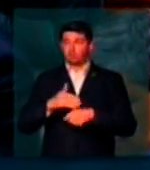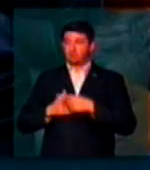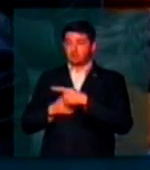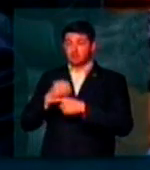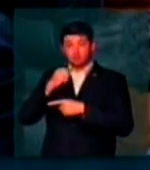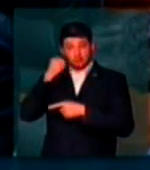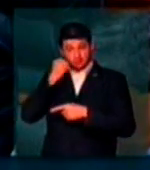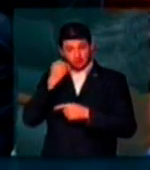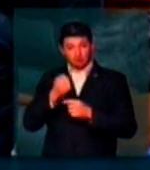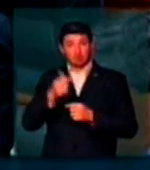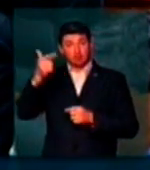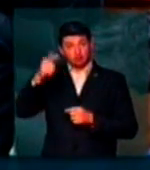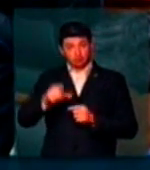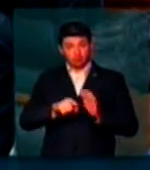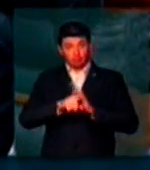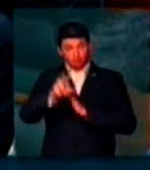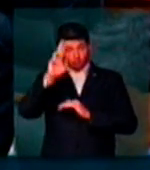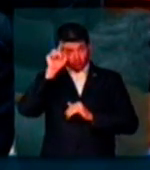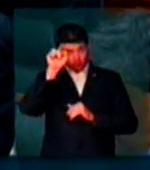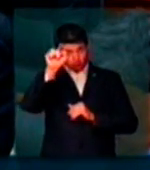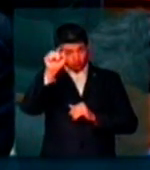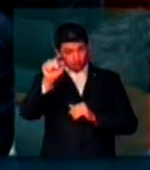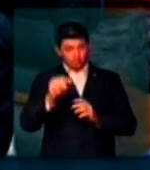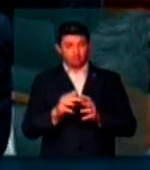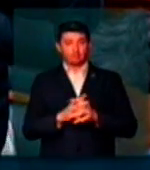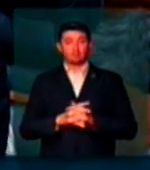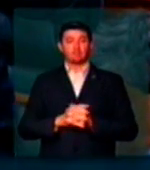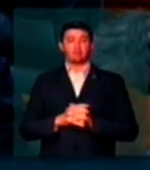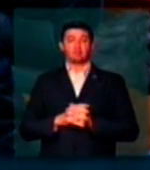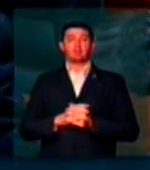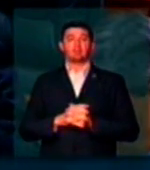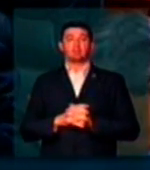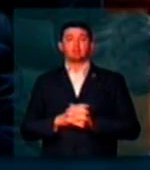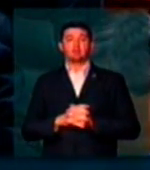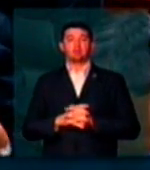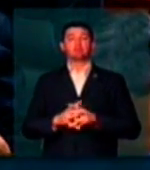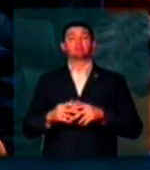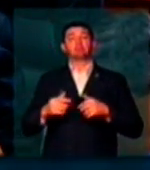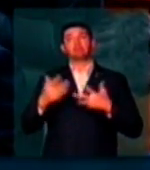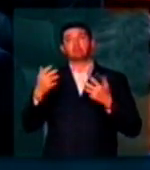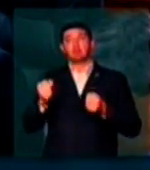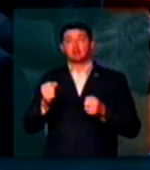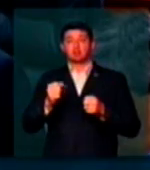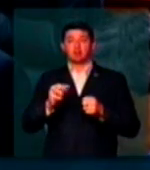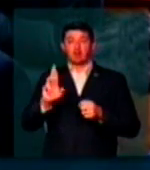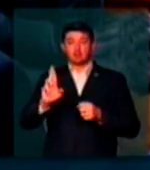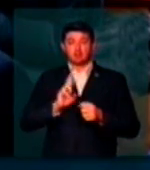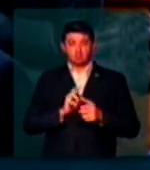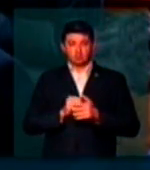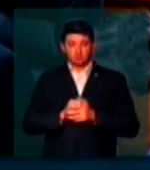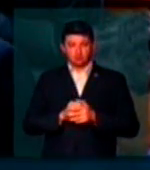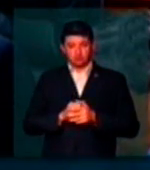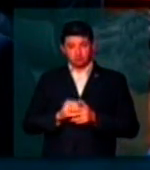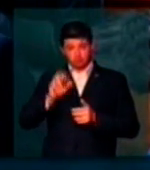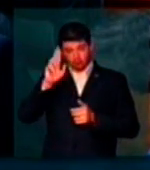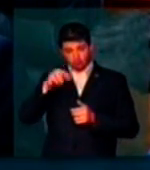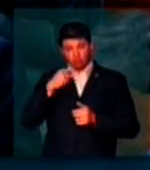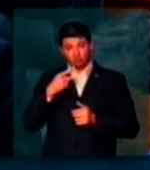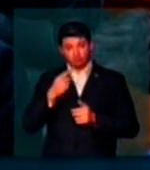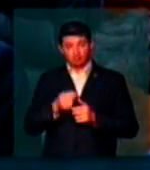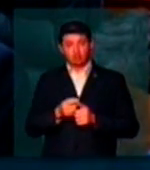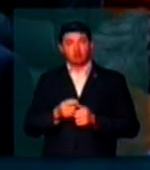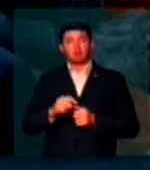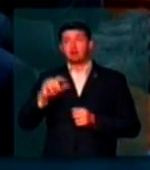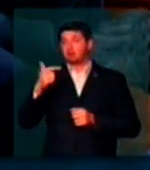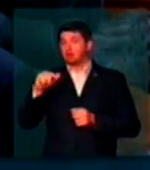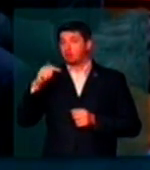senador, ele de novo perguntou ao senhor e ele contentou com a resposta. A resposta de Vossa Excelência foi: